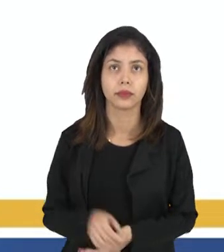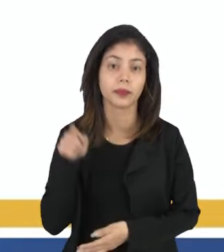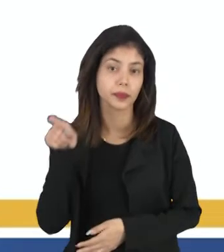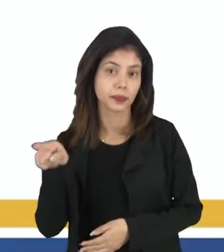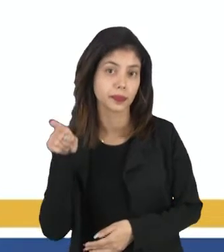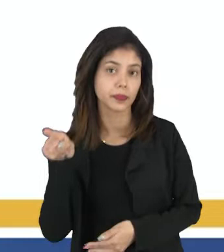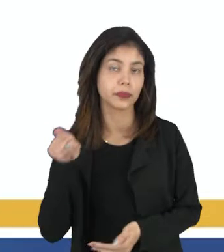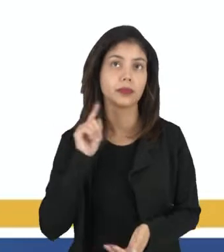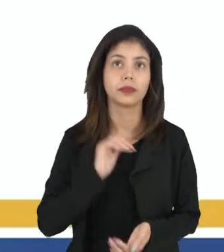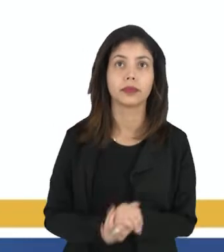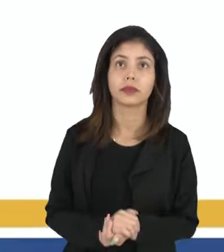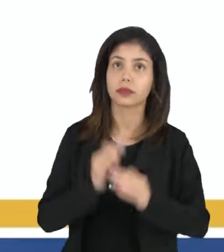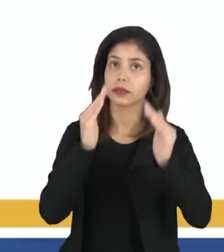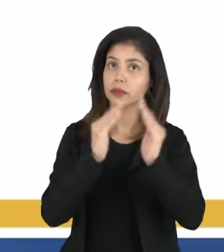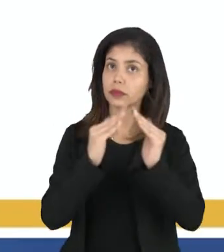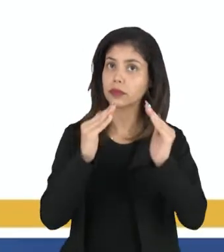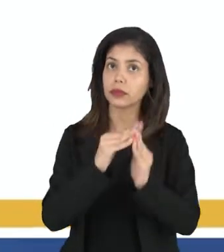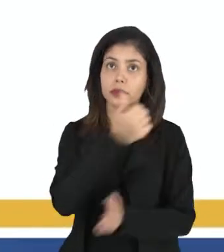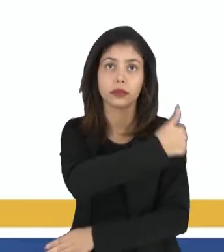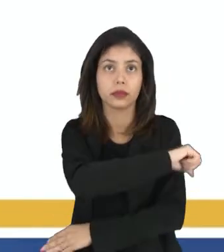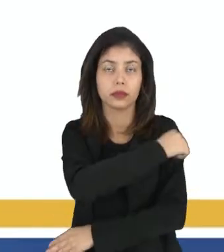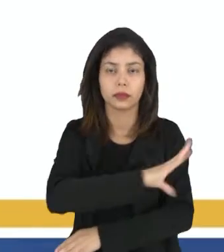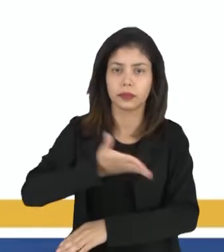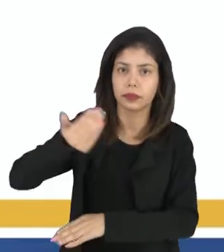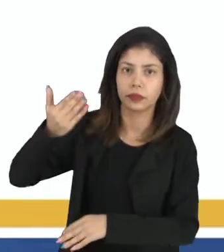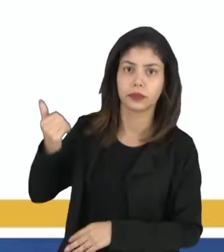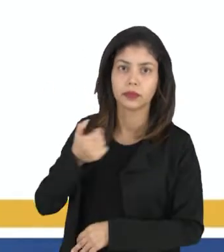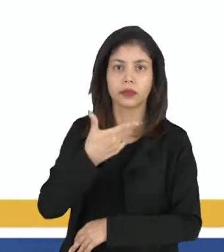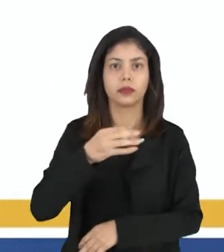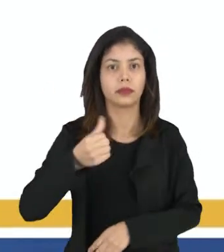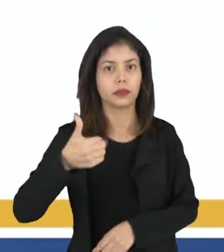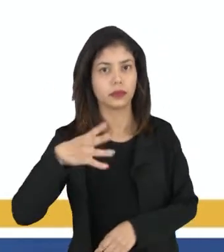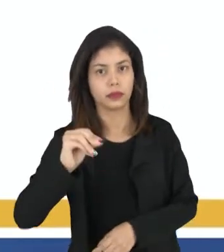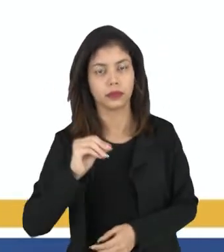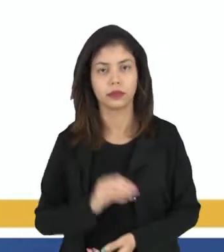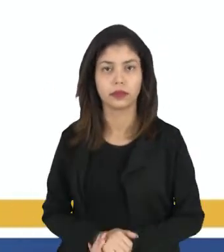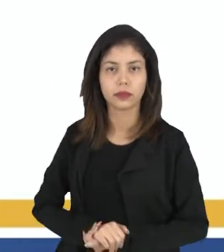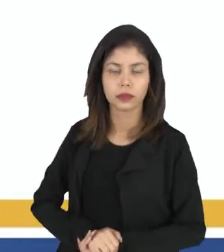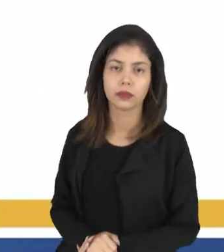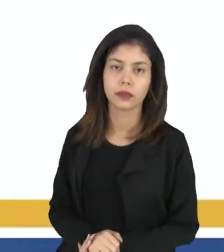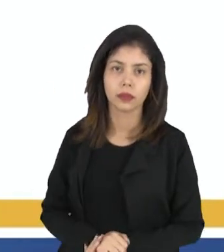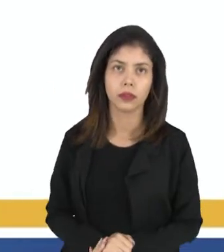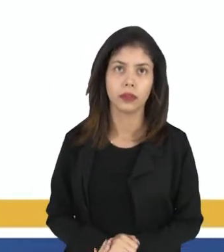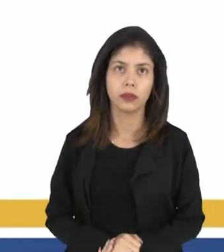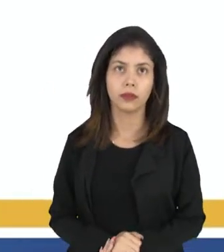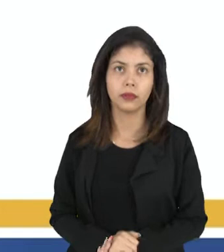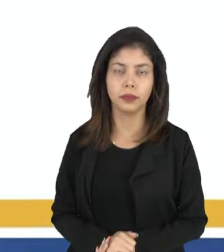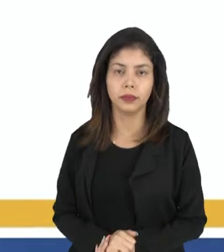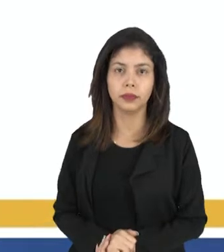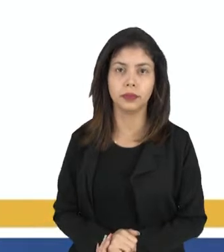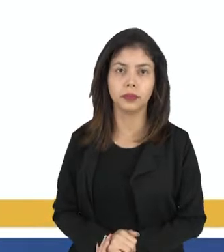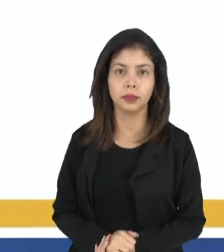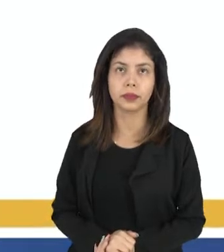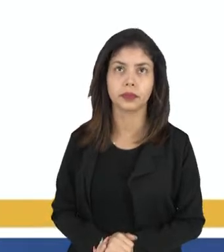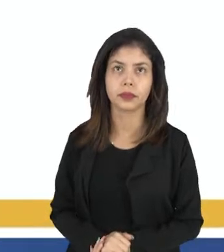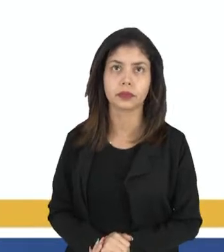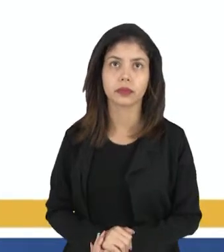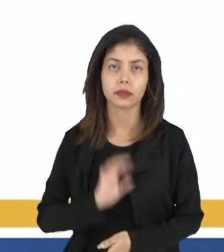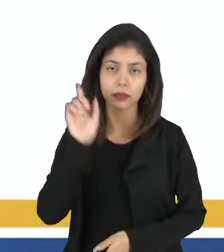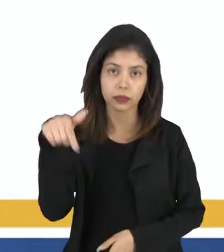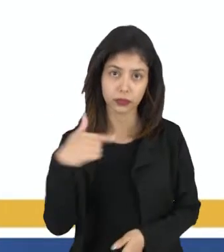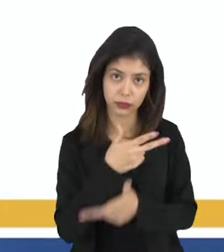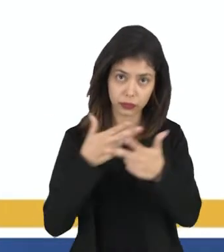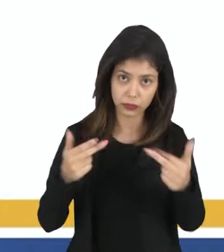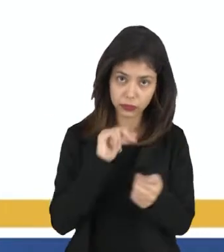2010. Ela está morando no Rio de Janeiro desde 2010. E